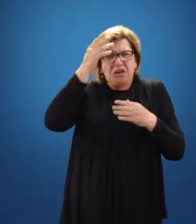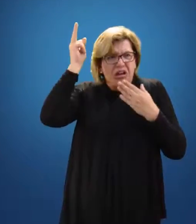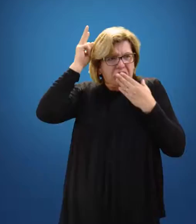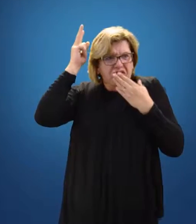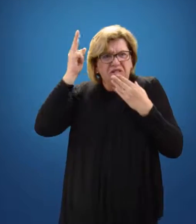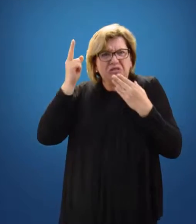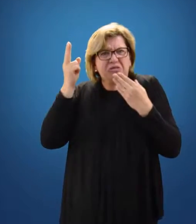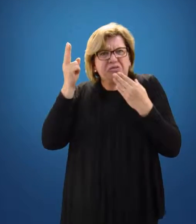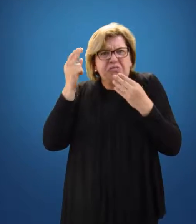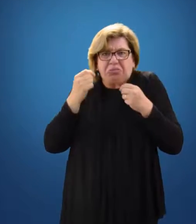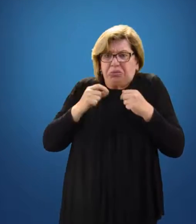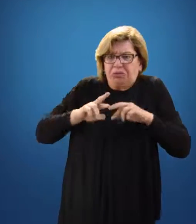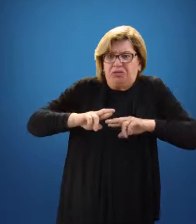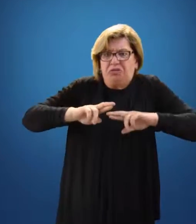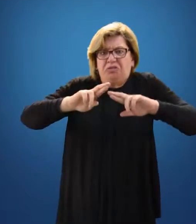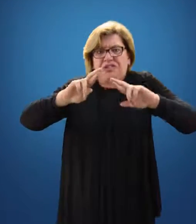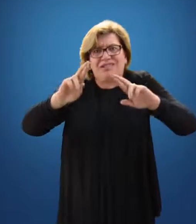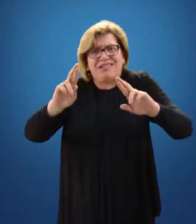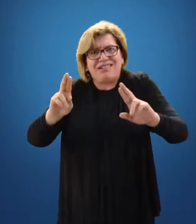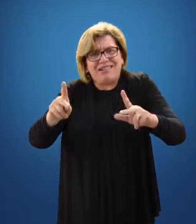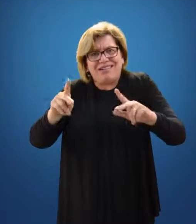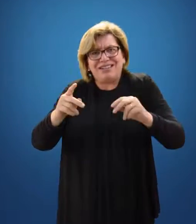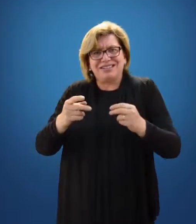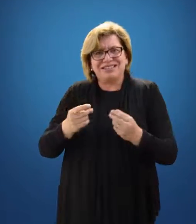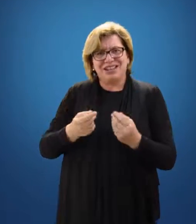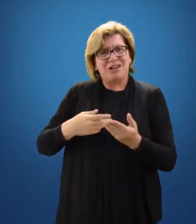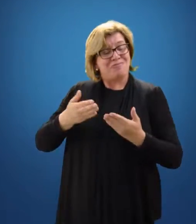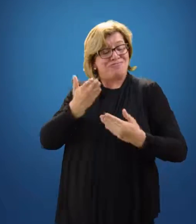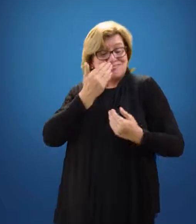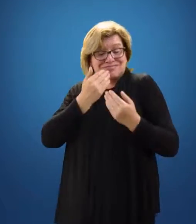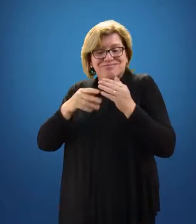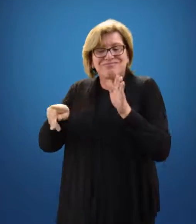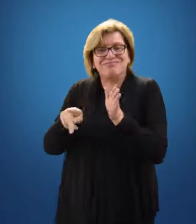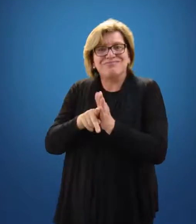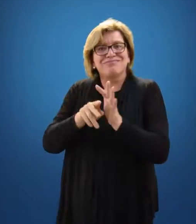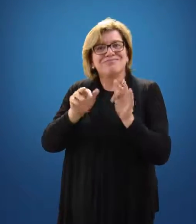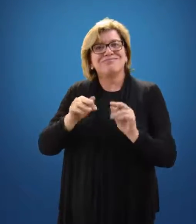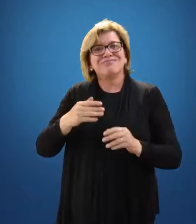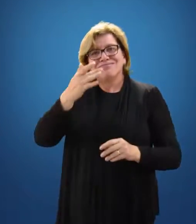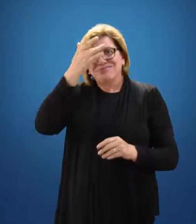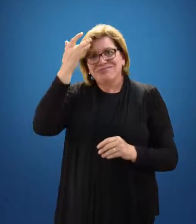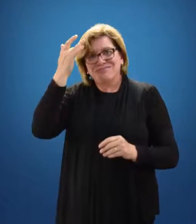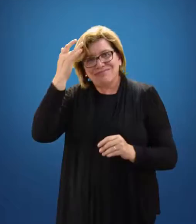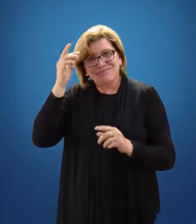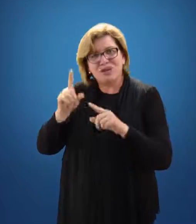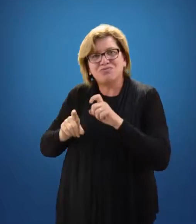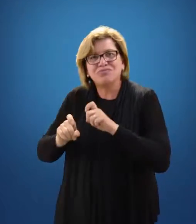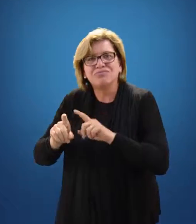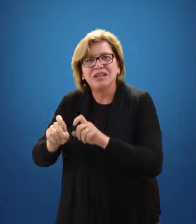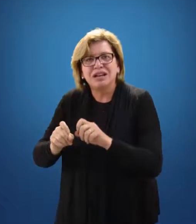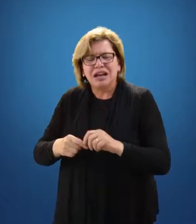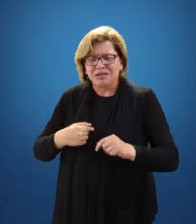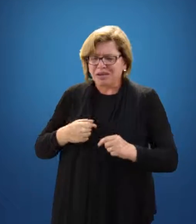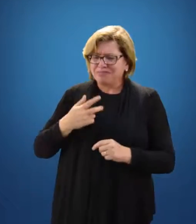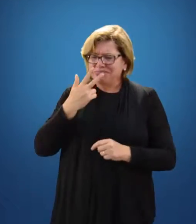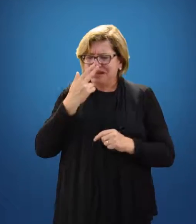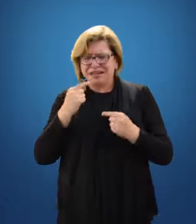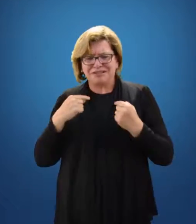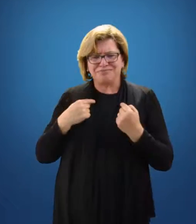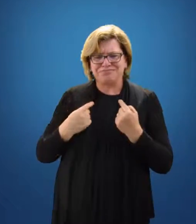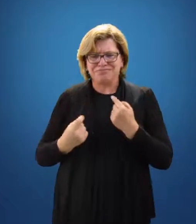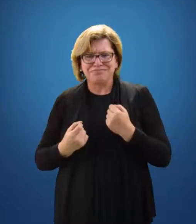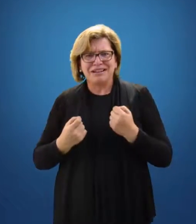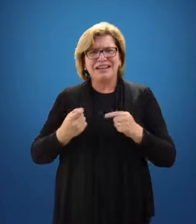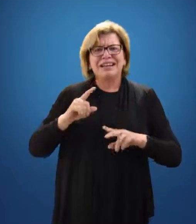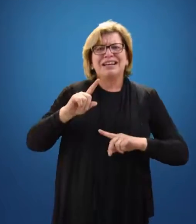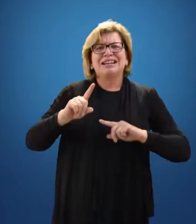Agora me parece que a lógica mudou um pouco de lado. E eu sei que, embora a lógica pareça ser